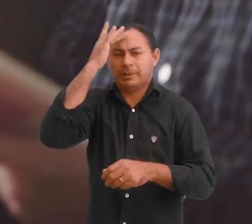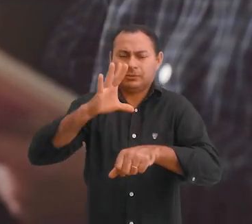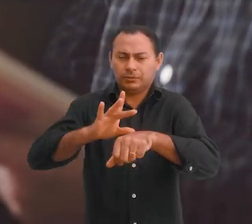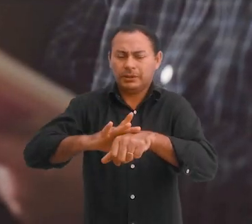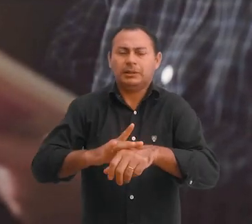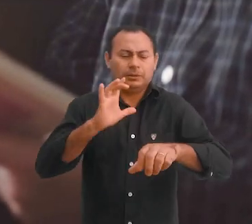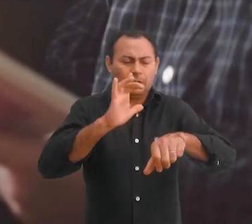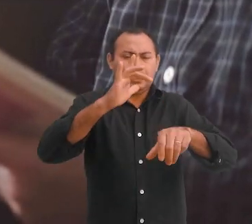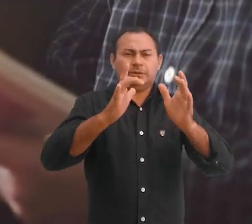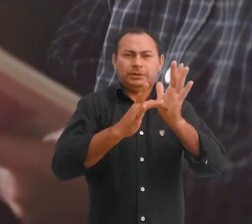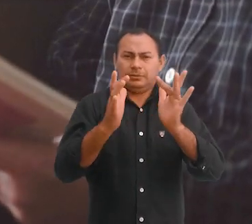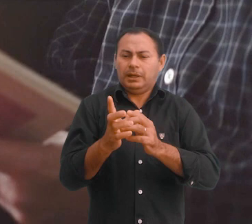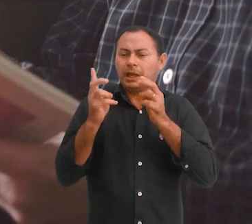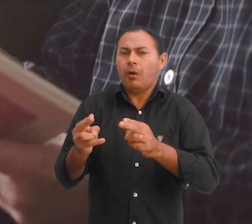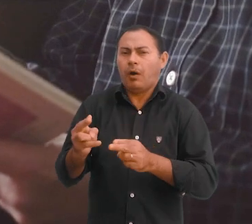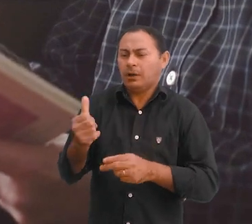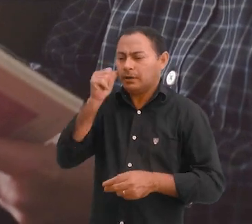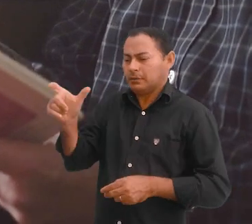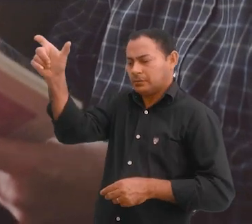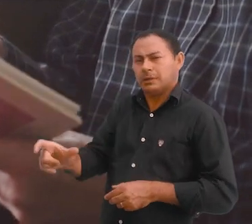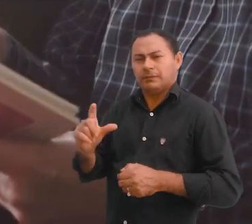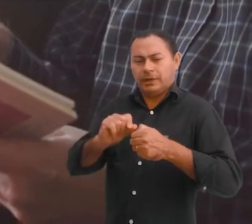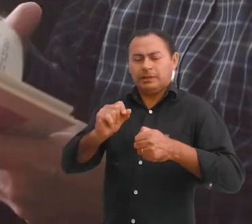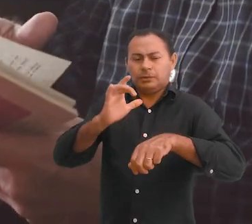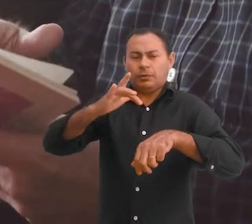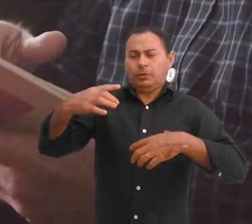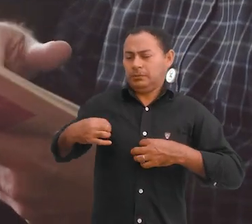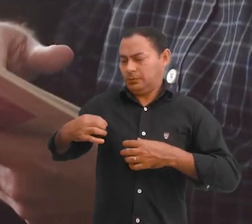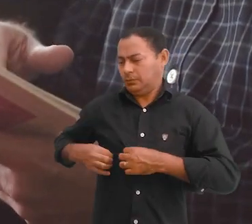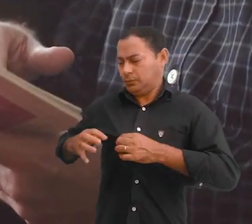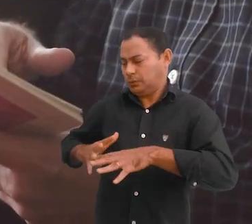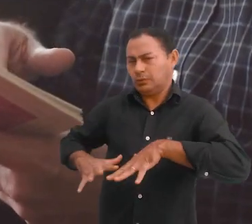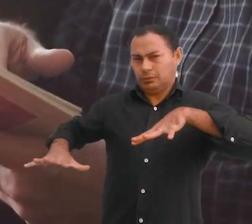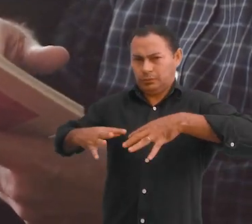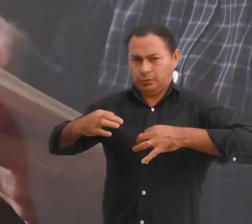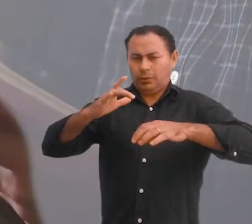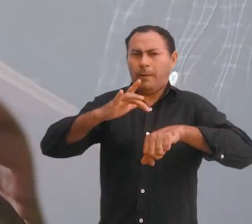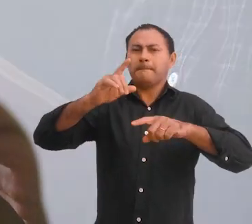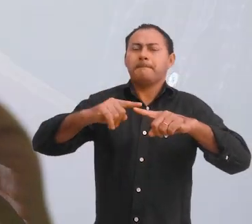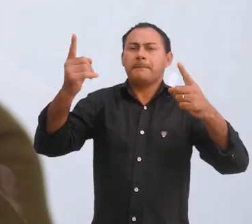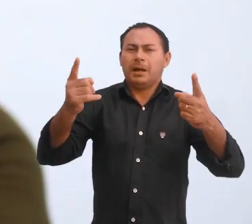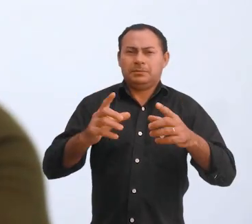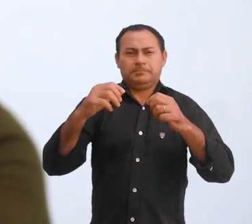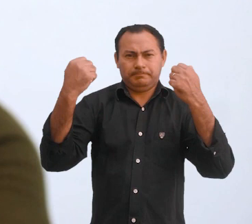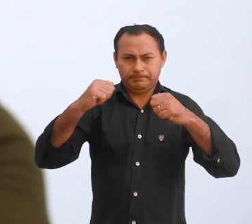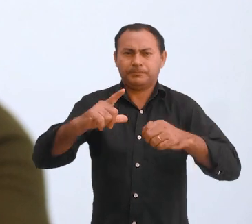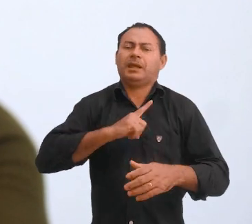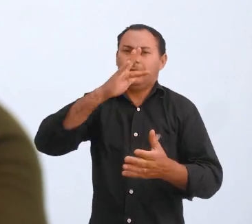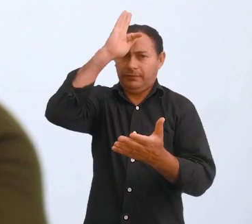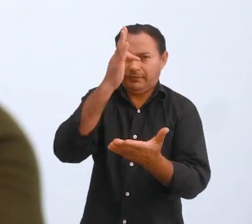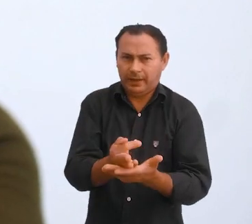todos os feridos tocar em Jesus da mesma maneira que a mulher tocou na orla do seu manto. Mas